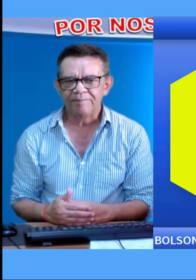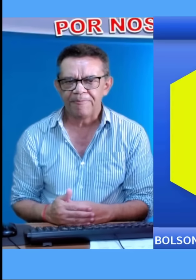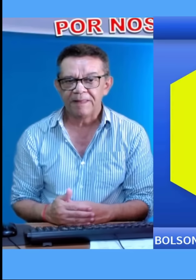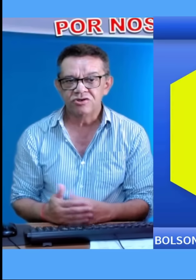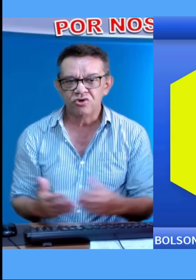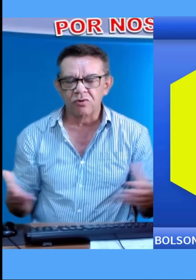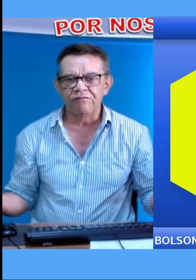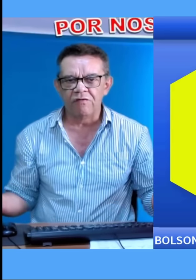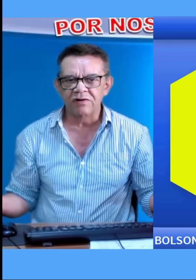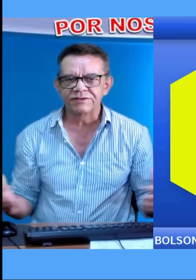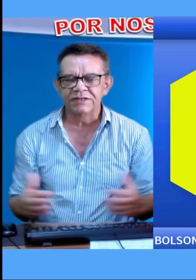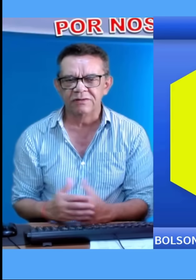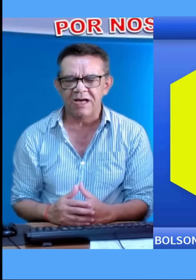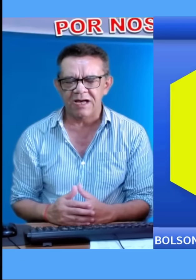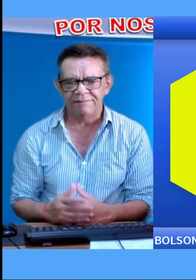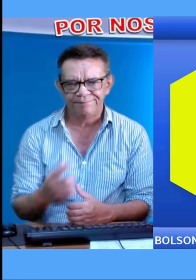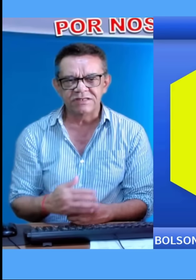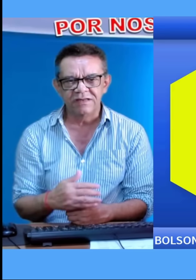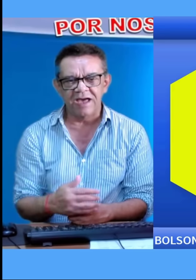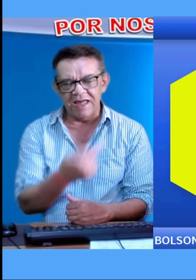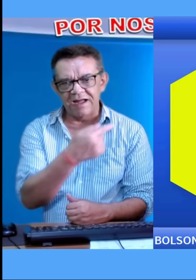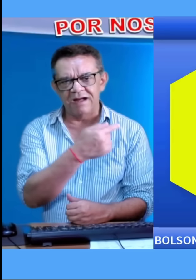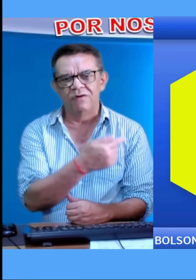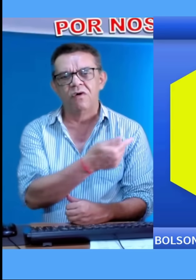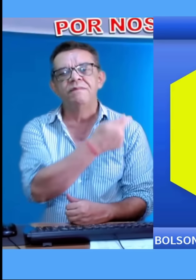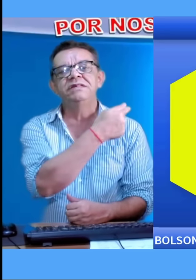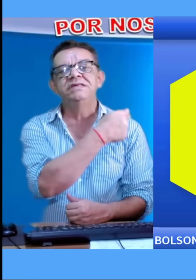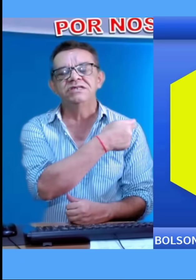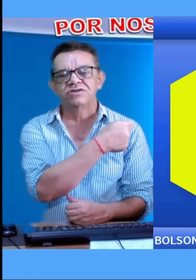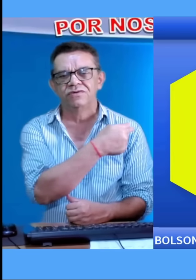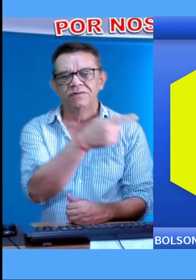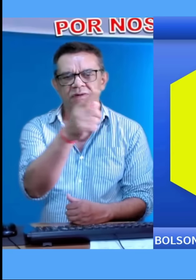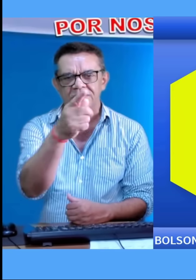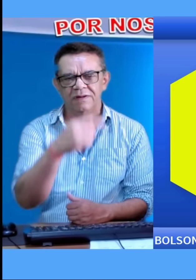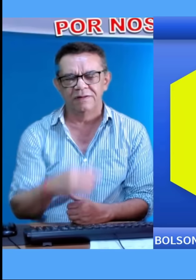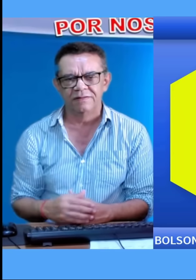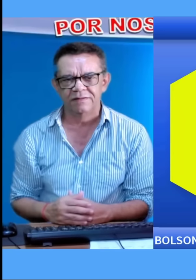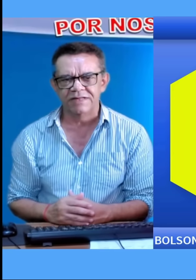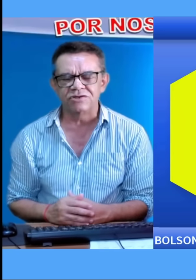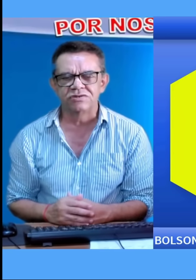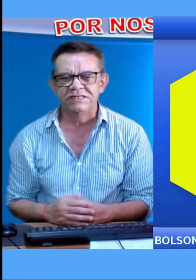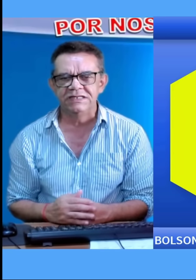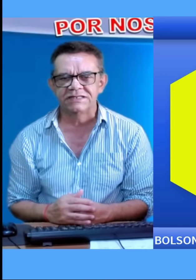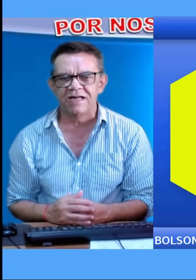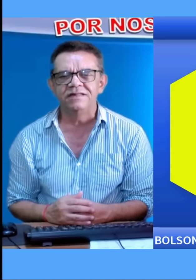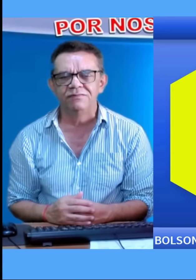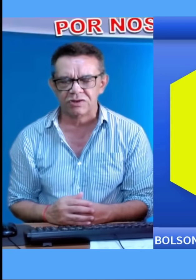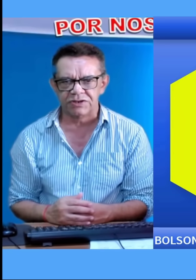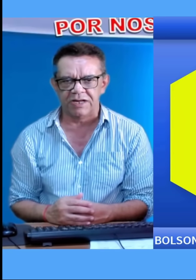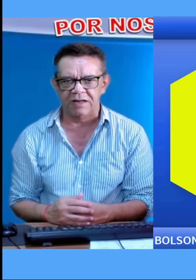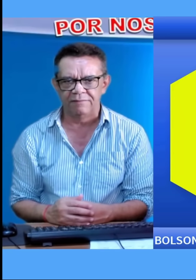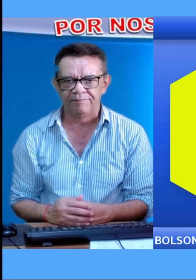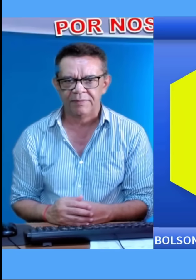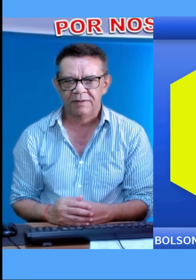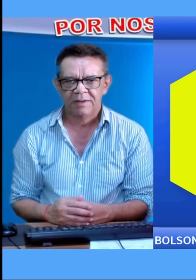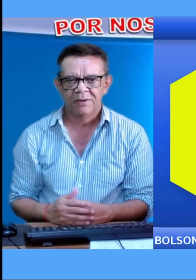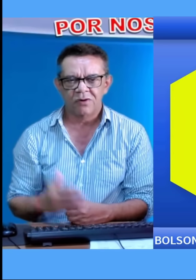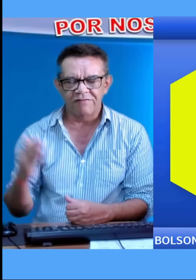e jogou fora o celular, era o ministro da Justiça de